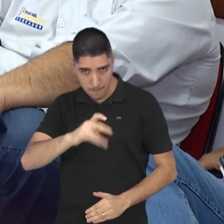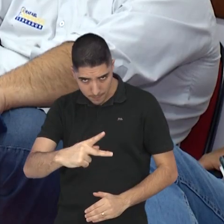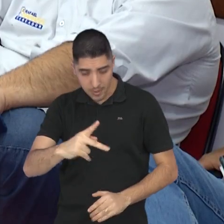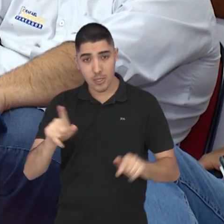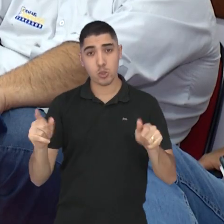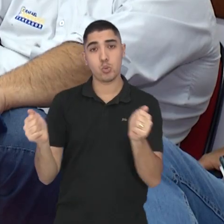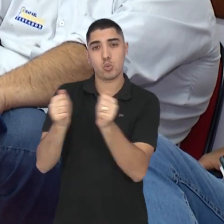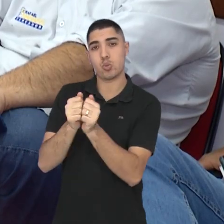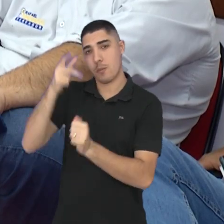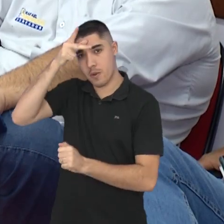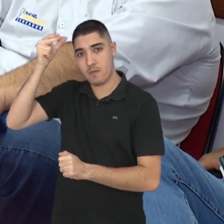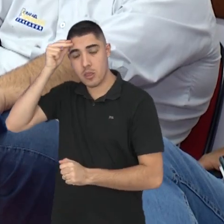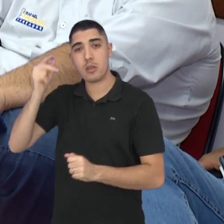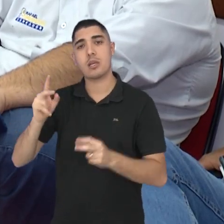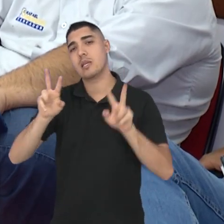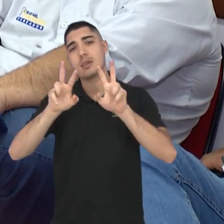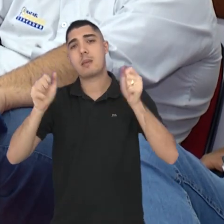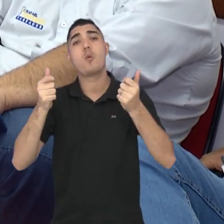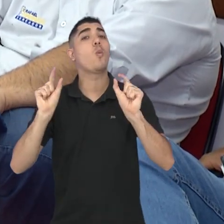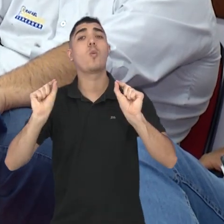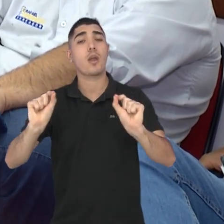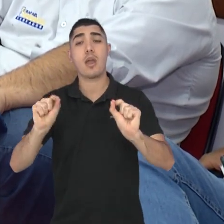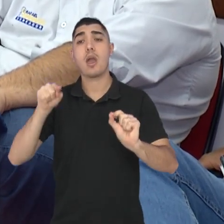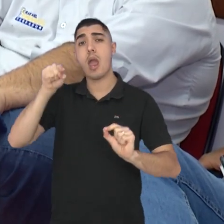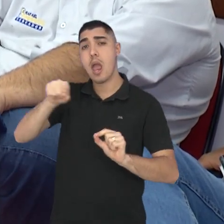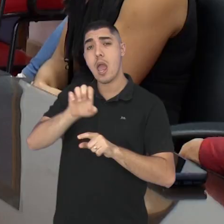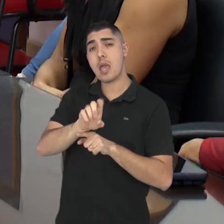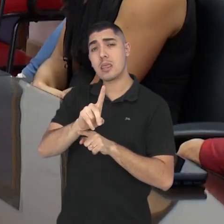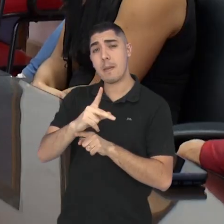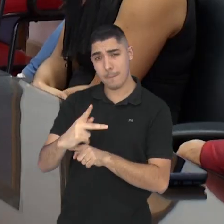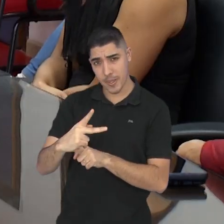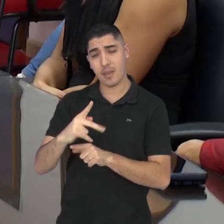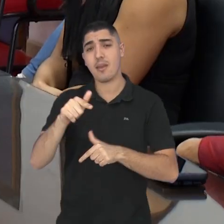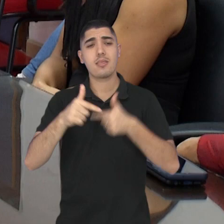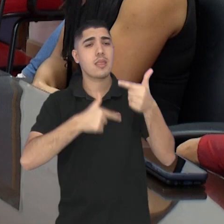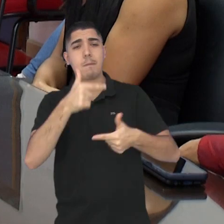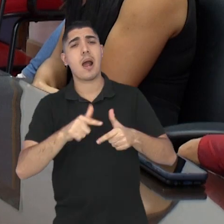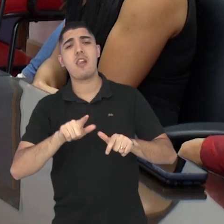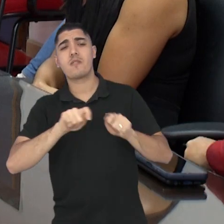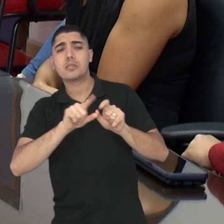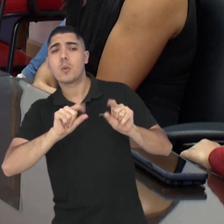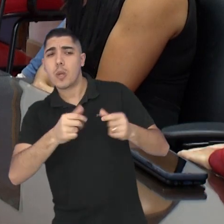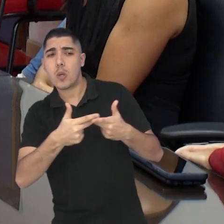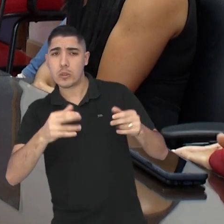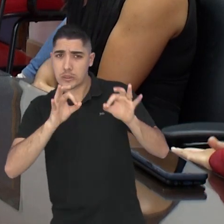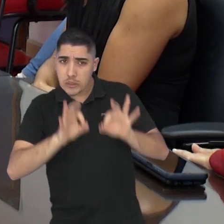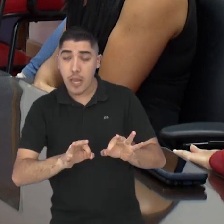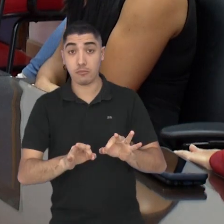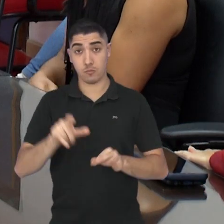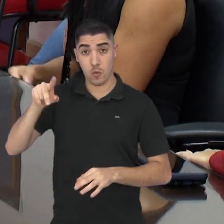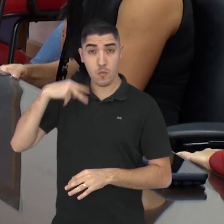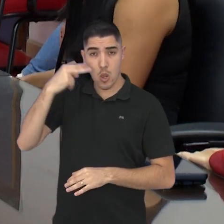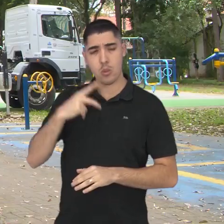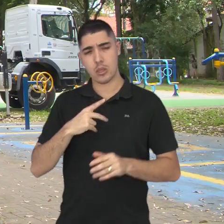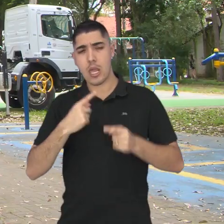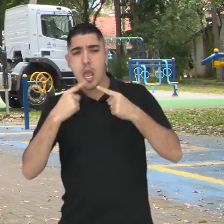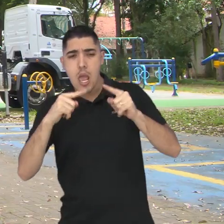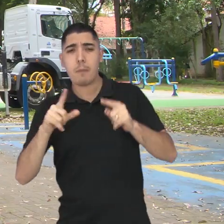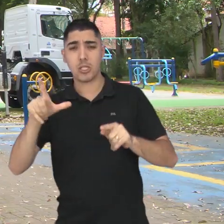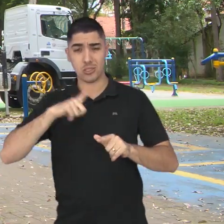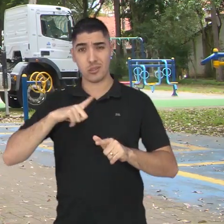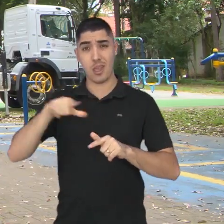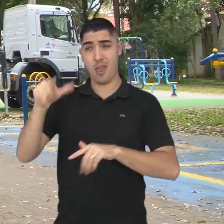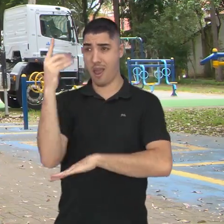para conversar sobre os serviços prestados pela concessionária. Os vereadores questionaram a respeito do trabalho de poda